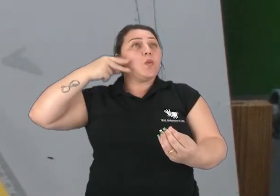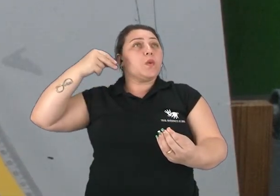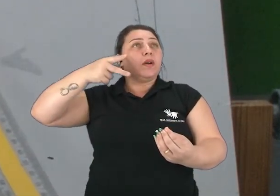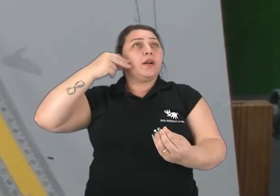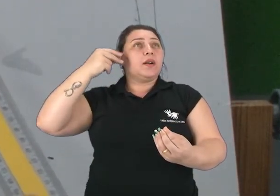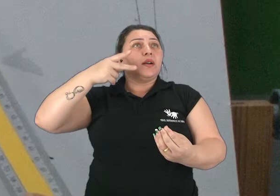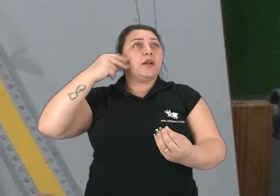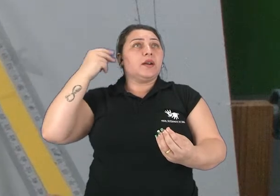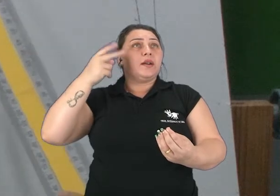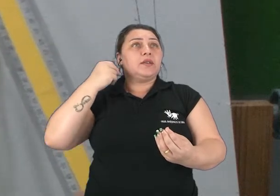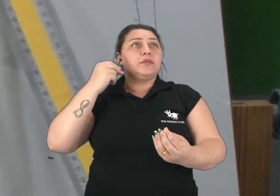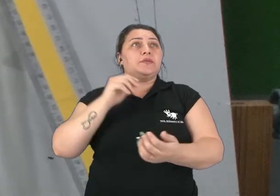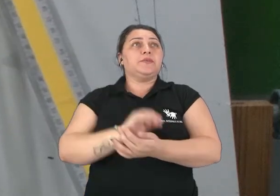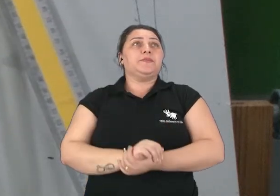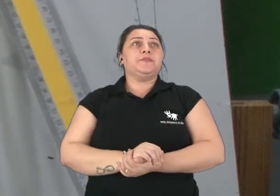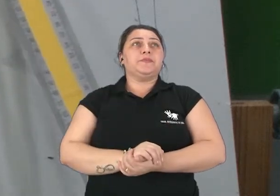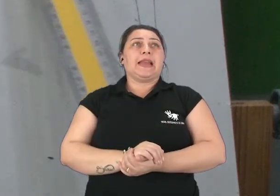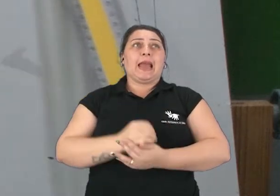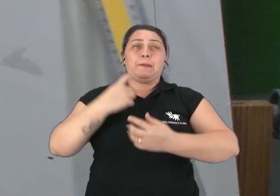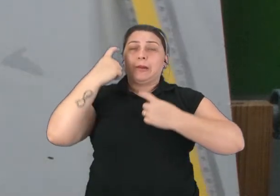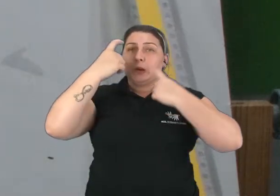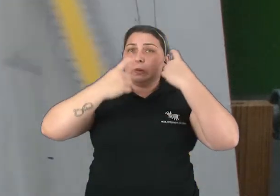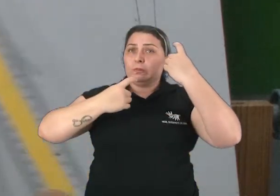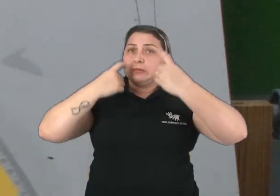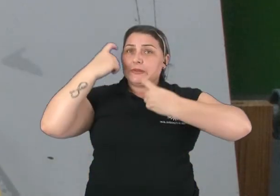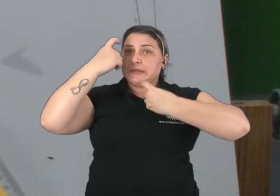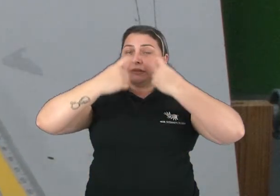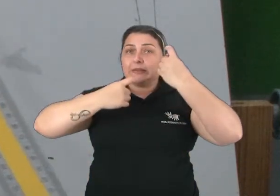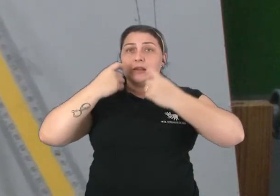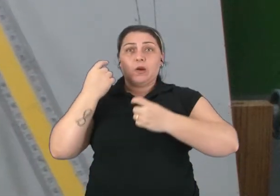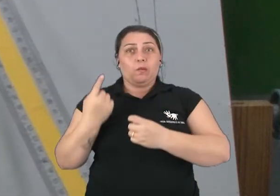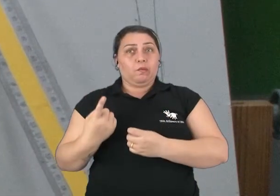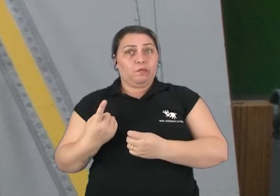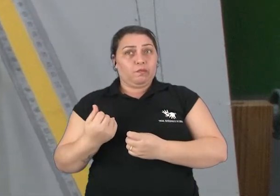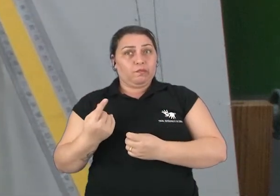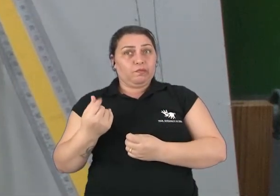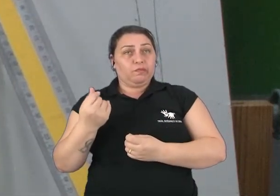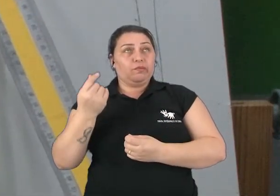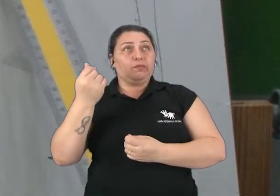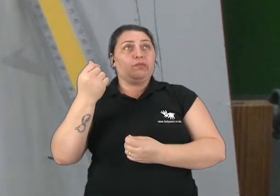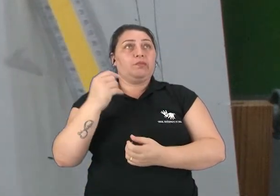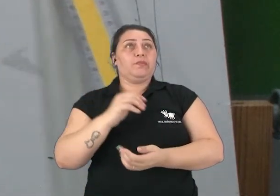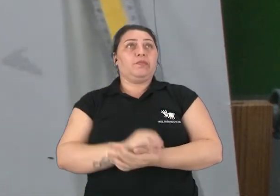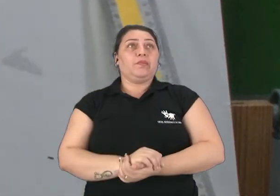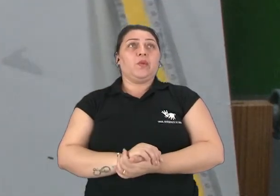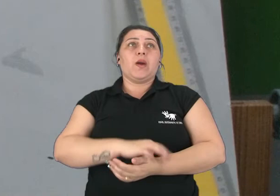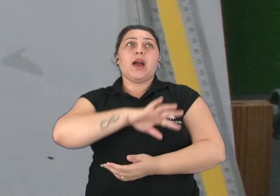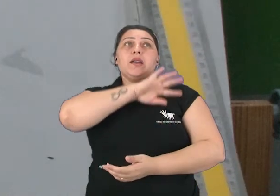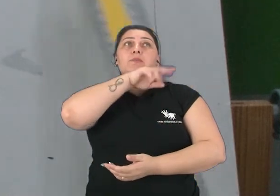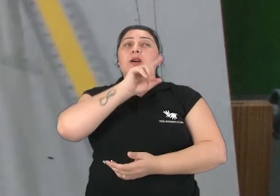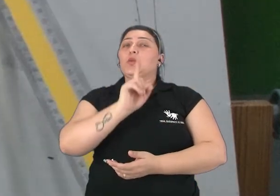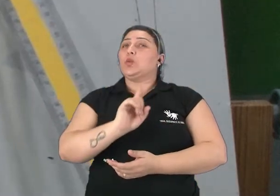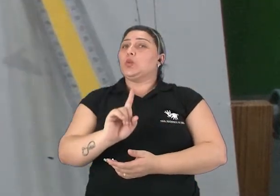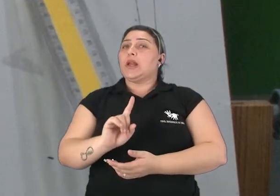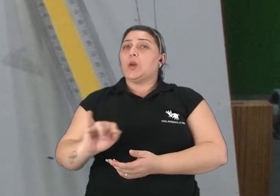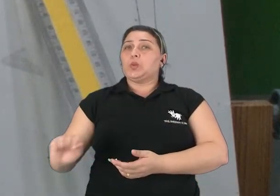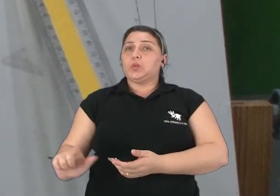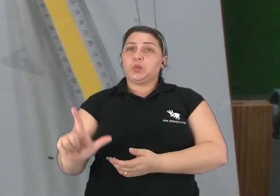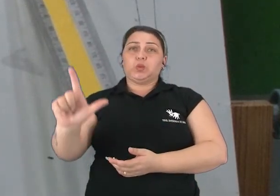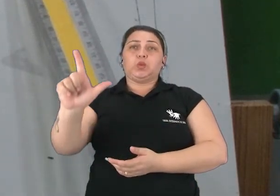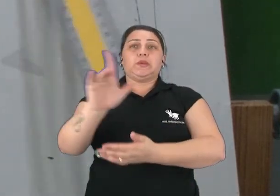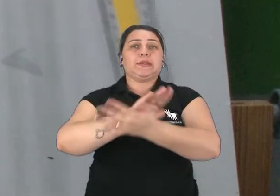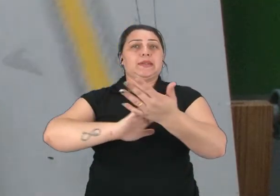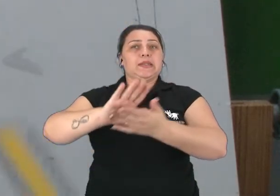e o filho Caçula herda um gato aumentando sua preocupação financeira pois o animal não lhe